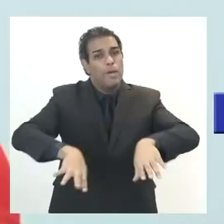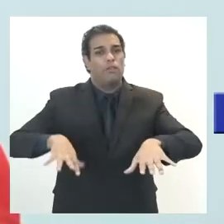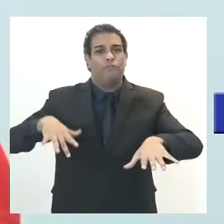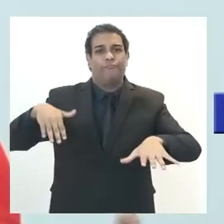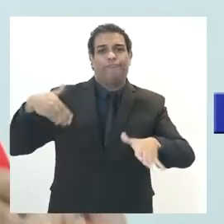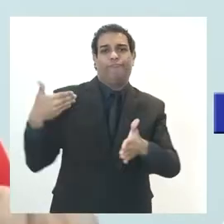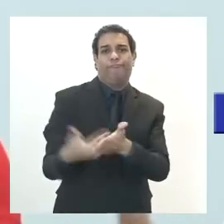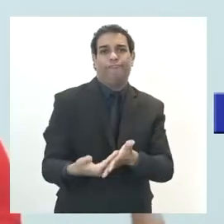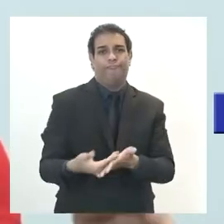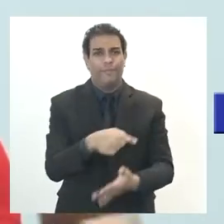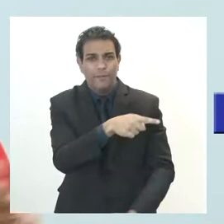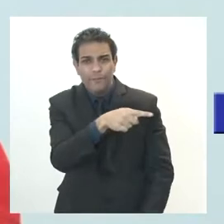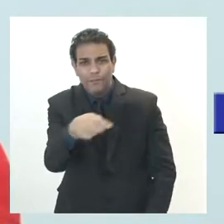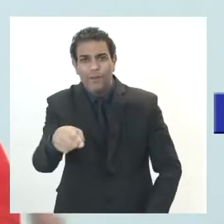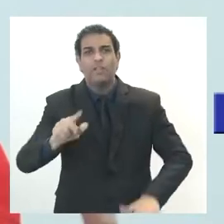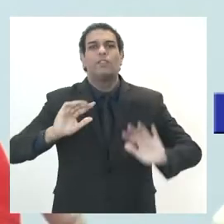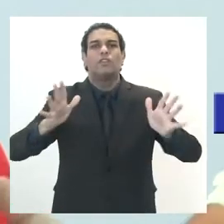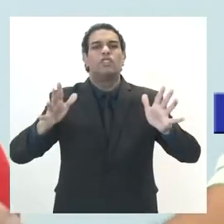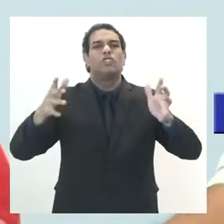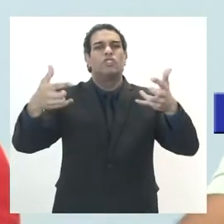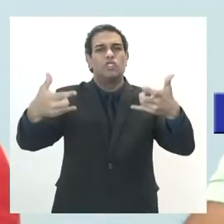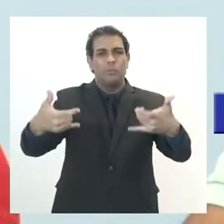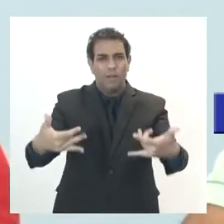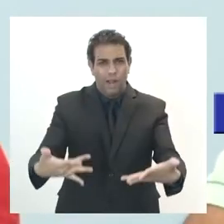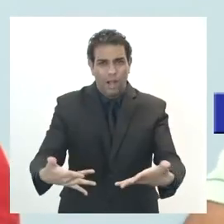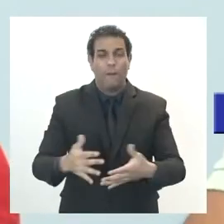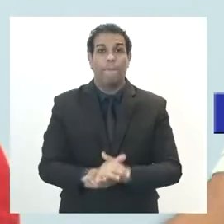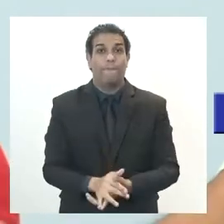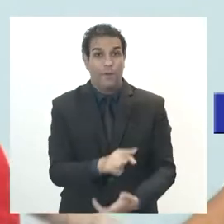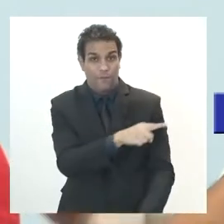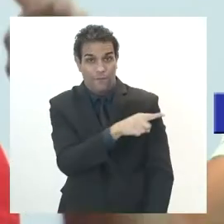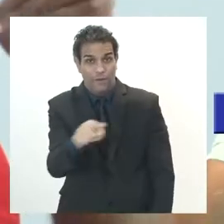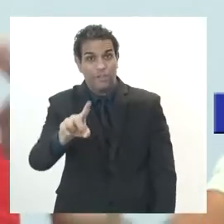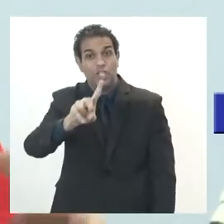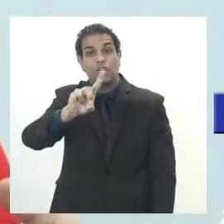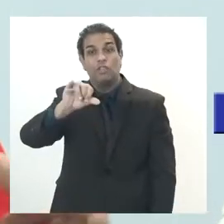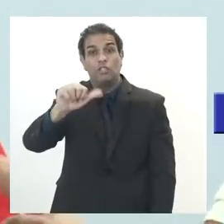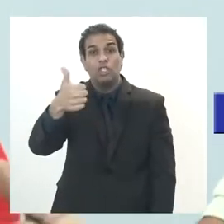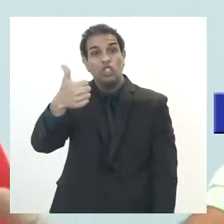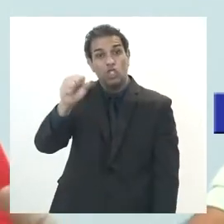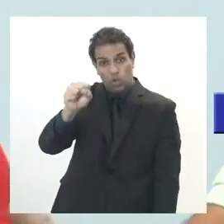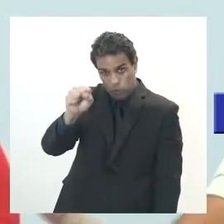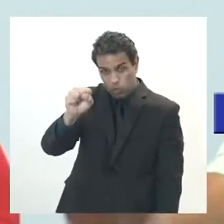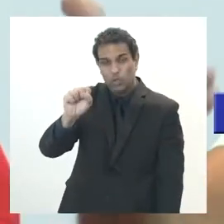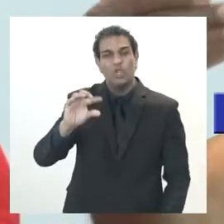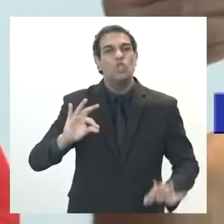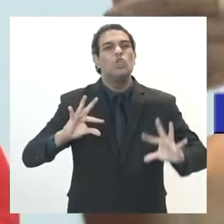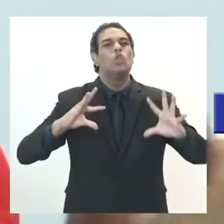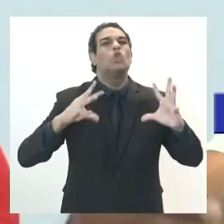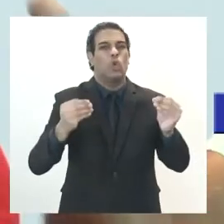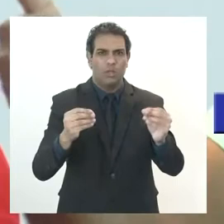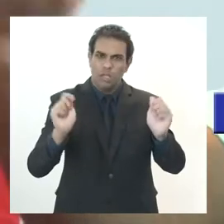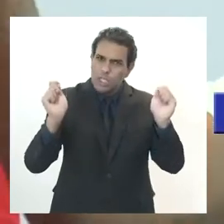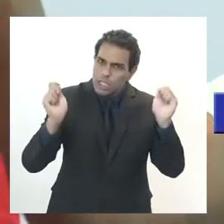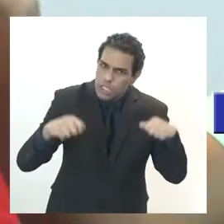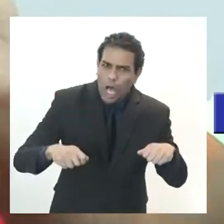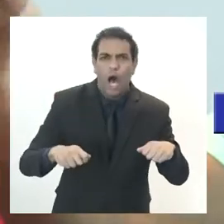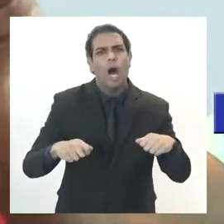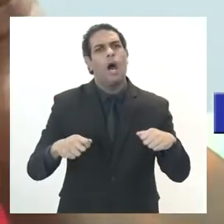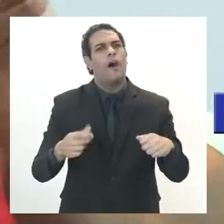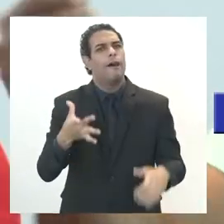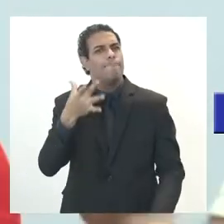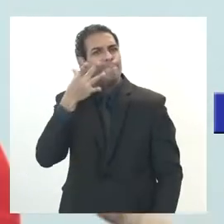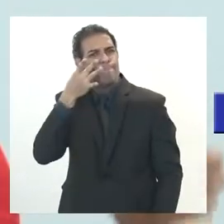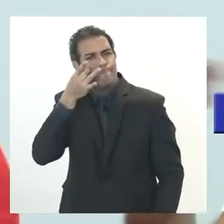Então como companheiro falou a companheira dia 18 Vamos todos tivesse condições como